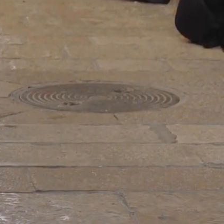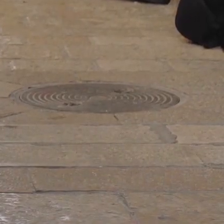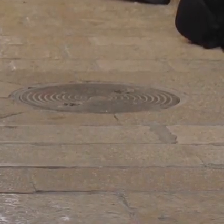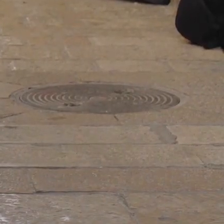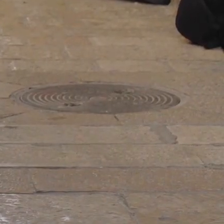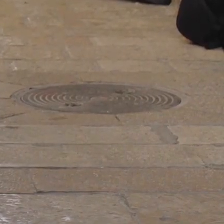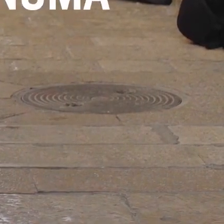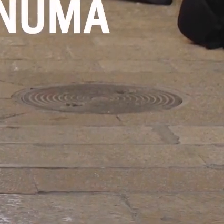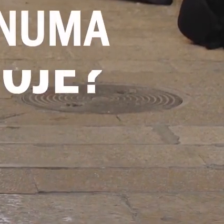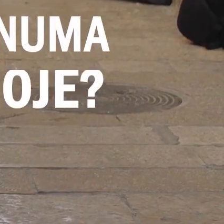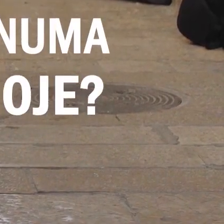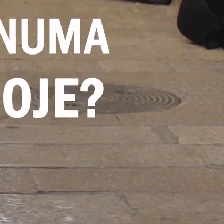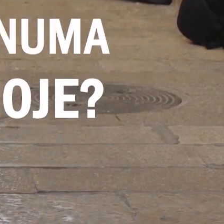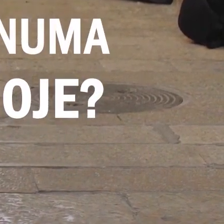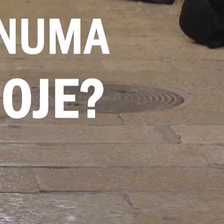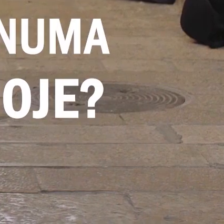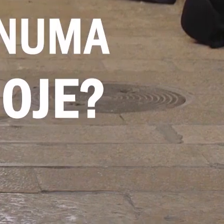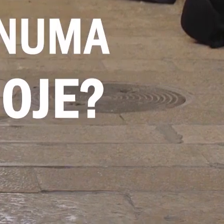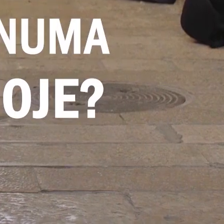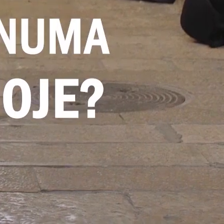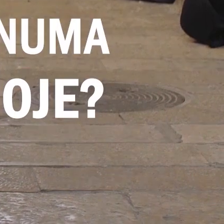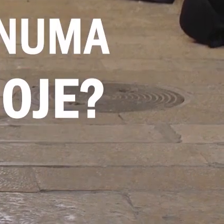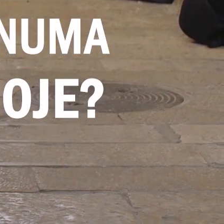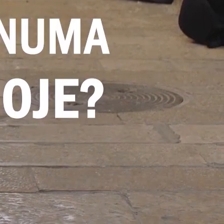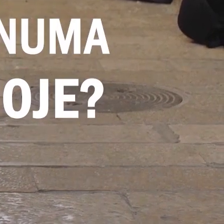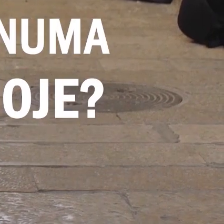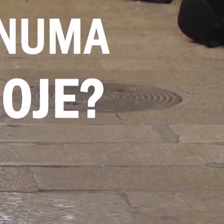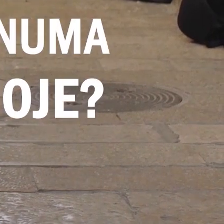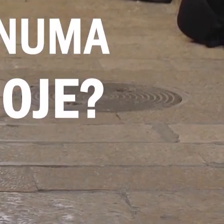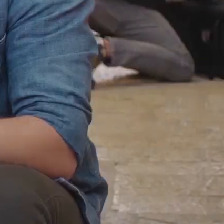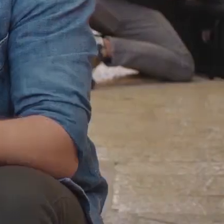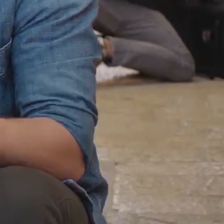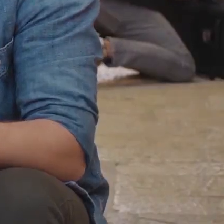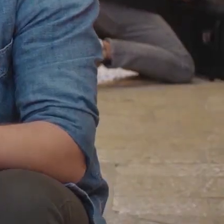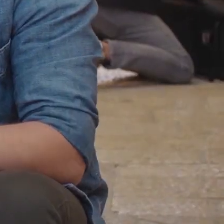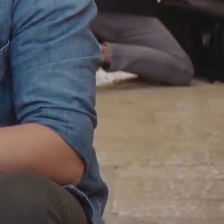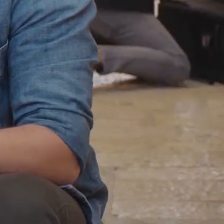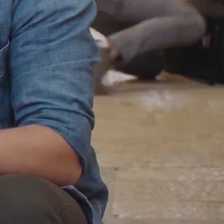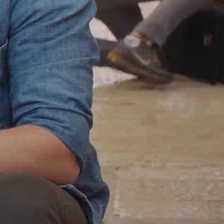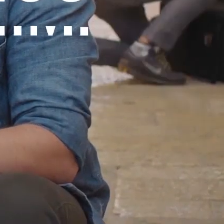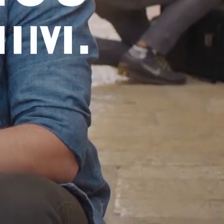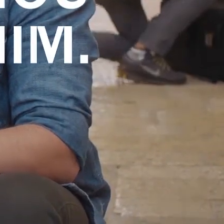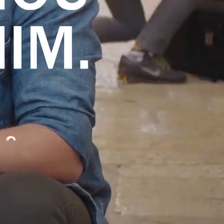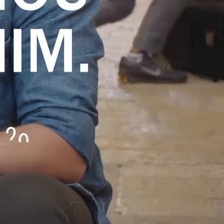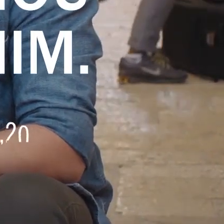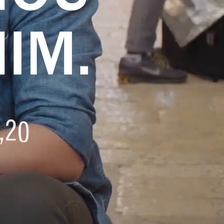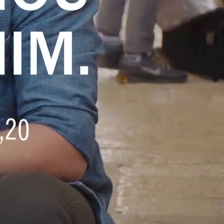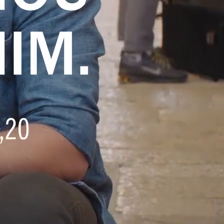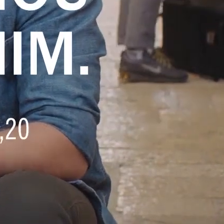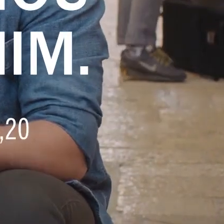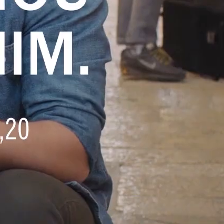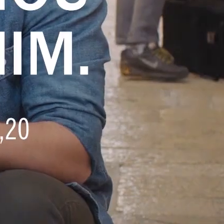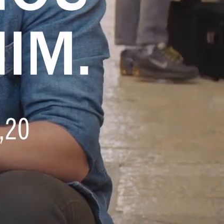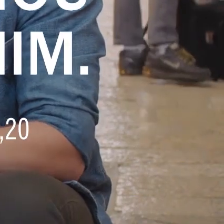igualmente lembrado por sua morte. Mas por que a morte de Jesus na cruz nos importa agora? Paulo escreveu no Novo Testamento que o Filho de Deus, se